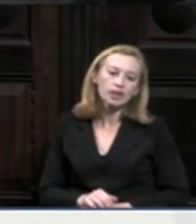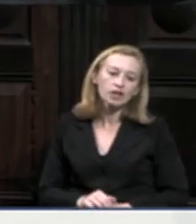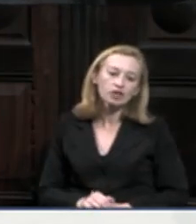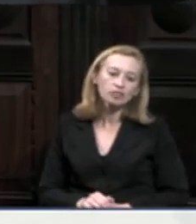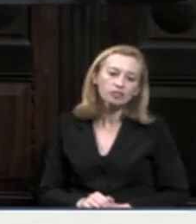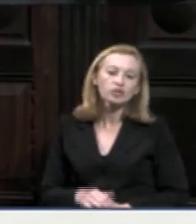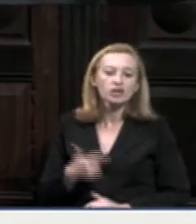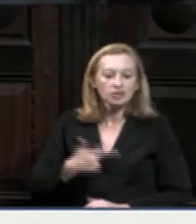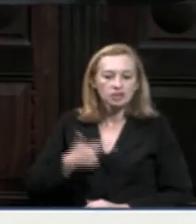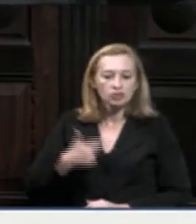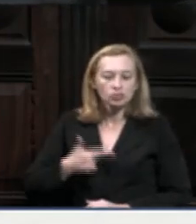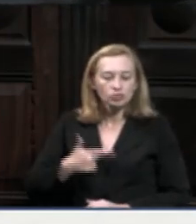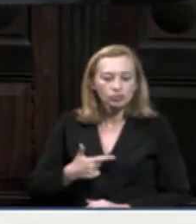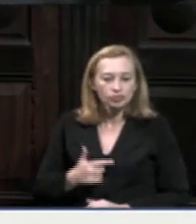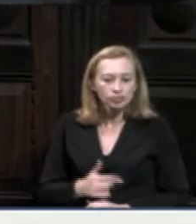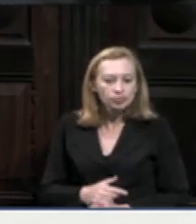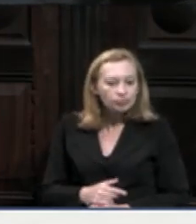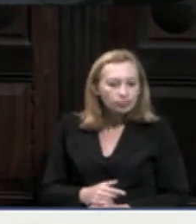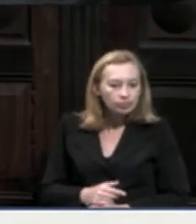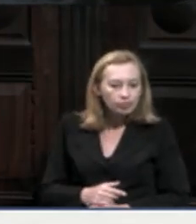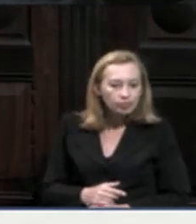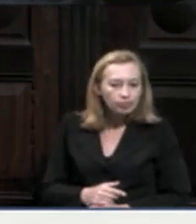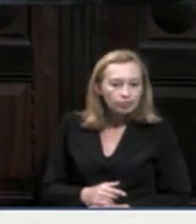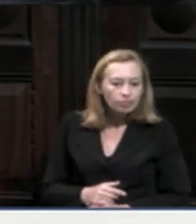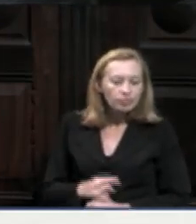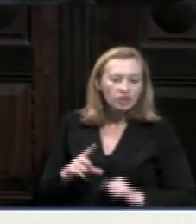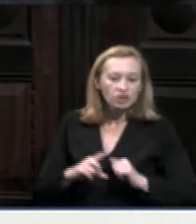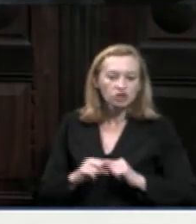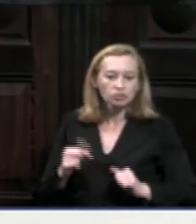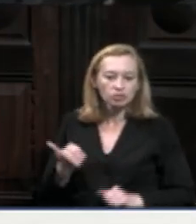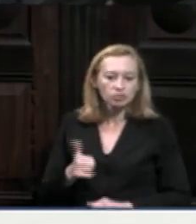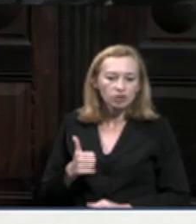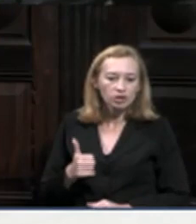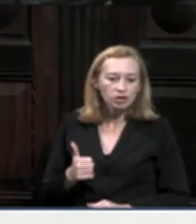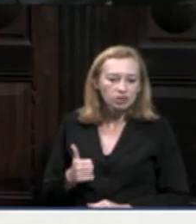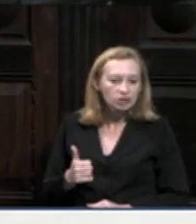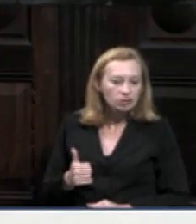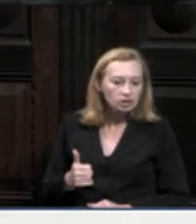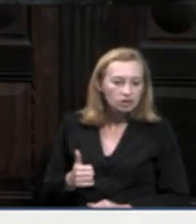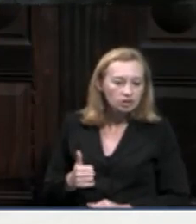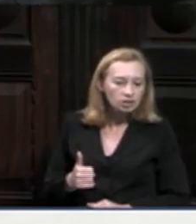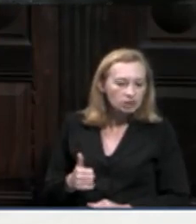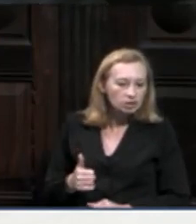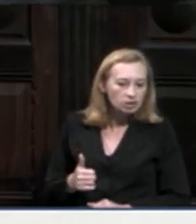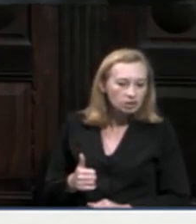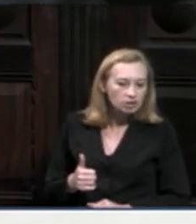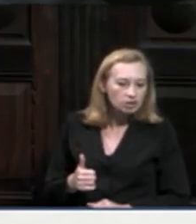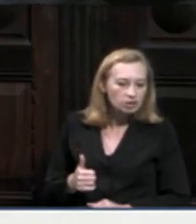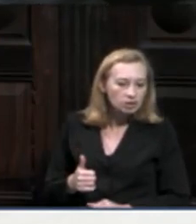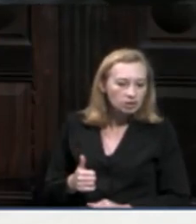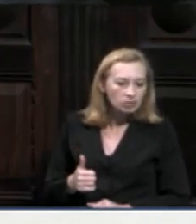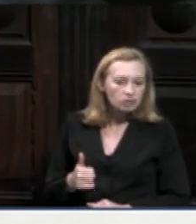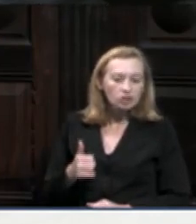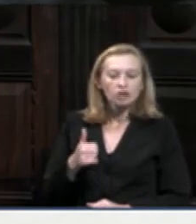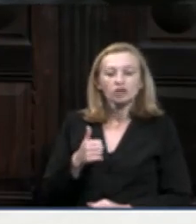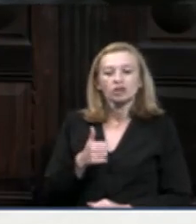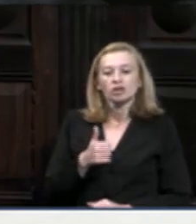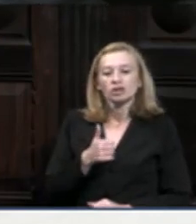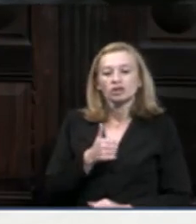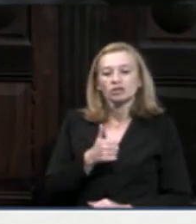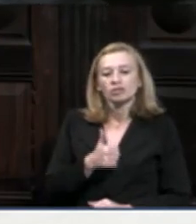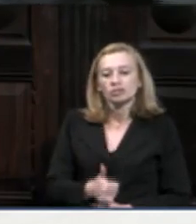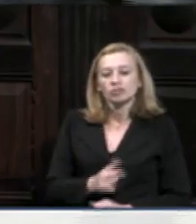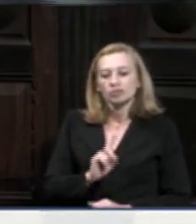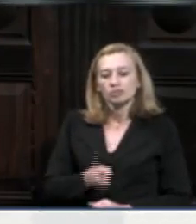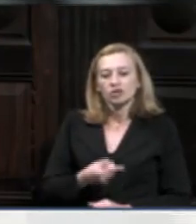emenda. Segundo, emenda modificativa número 2 ao artigo 1º. Em conformidade com a Lei Federal número 12.305, que institui a Política